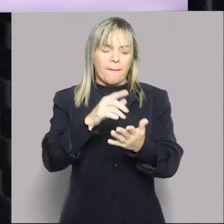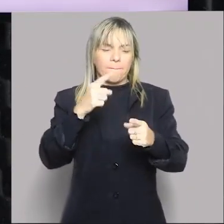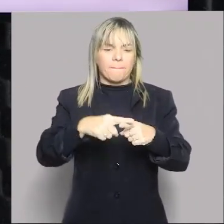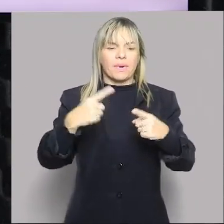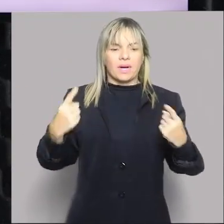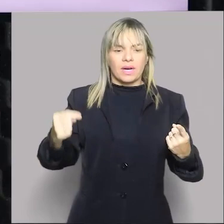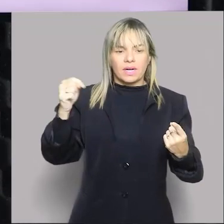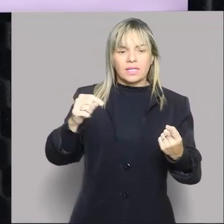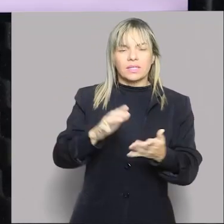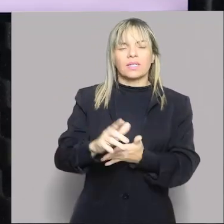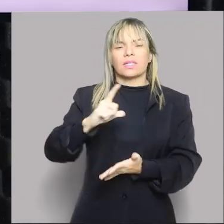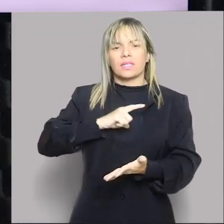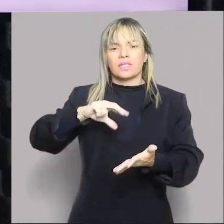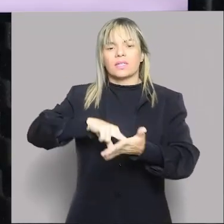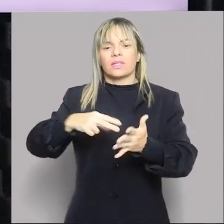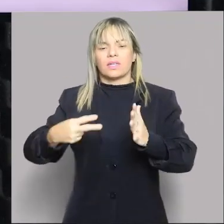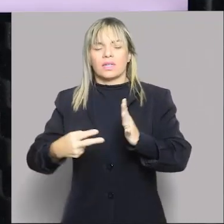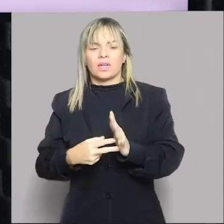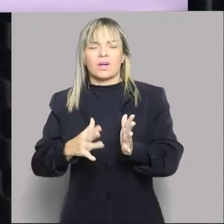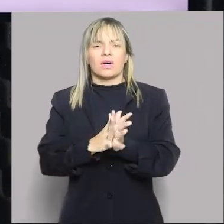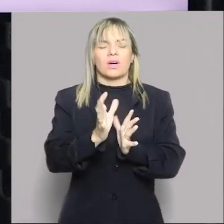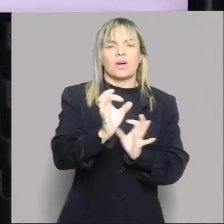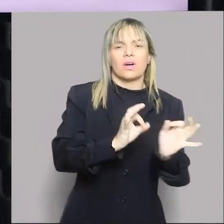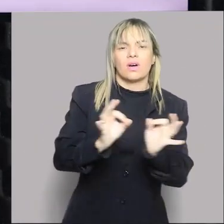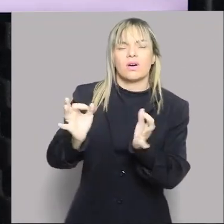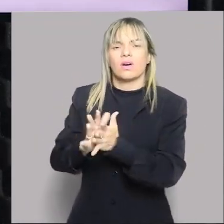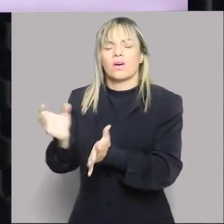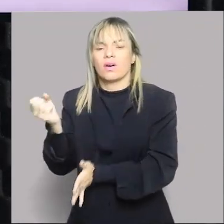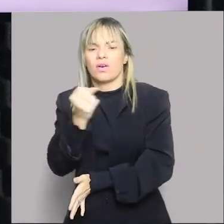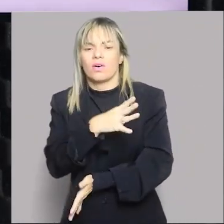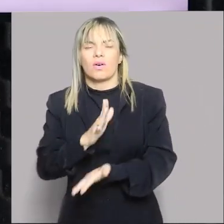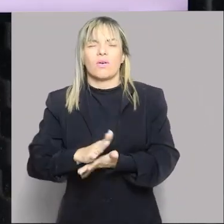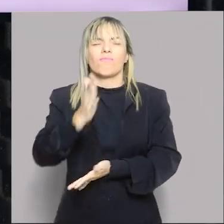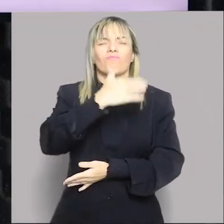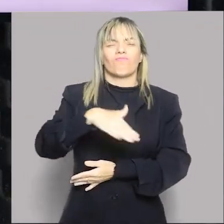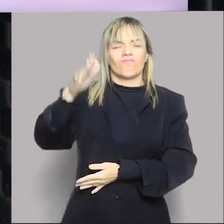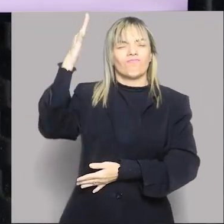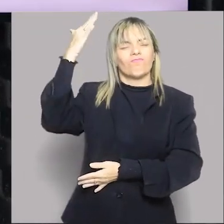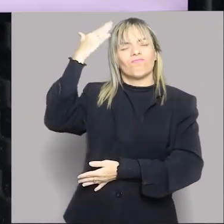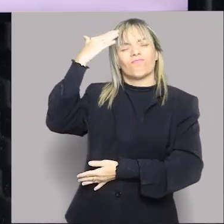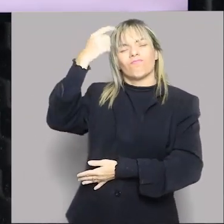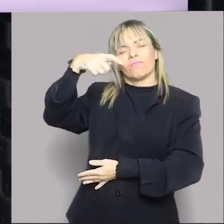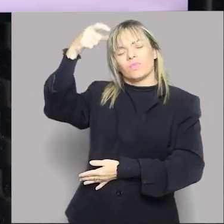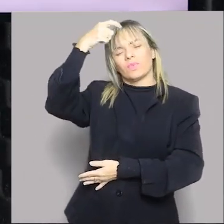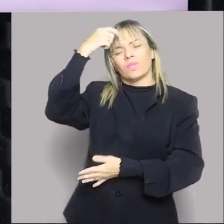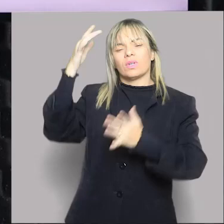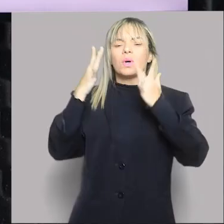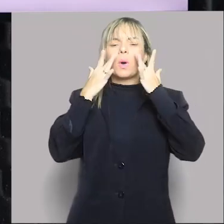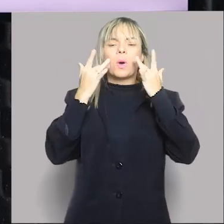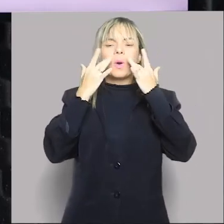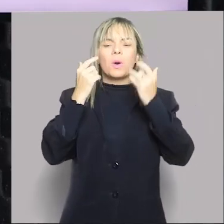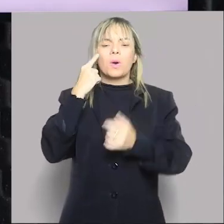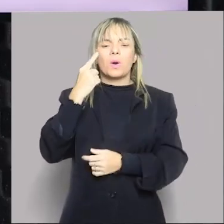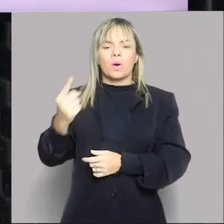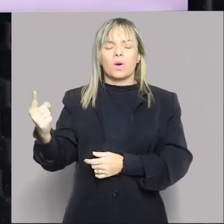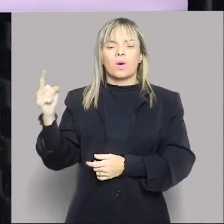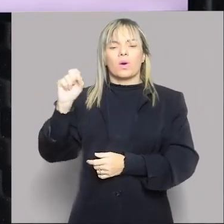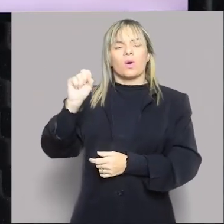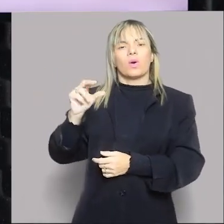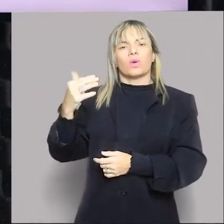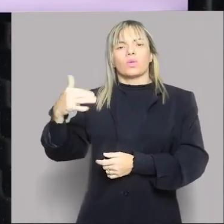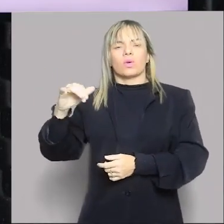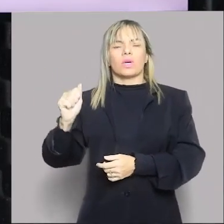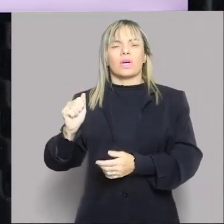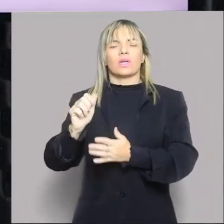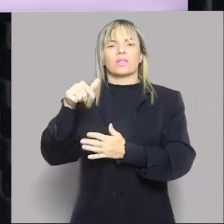cria novas formas de organizar esse pensamento artístico, né? Sucata e lixo.